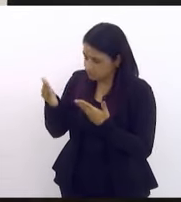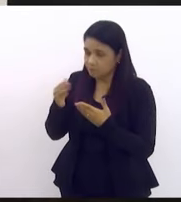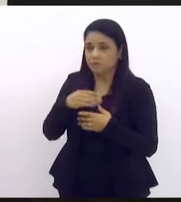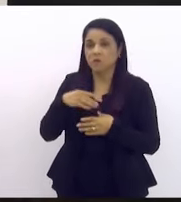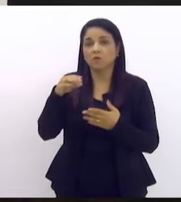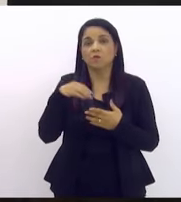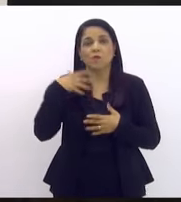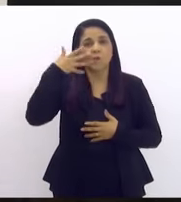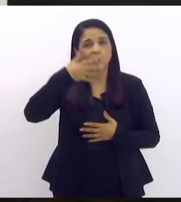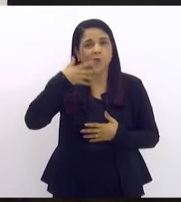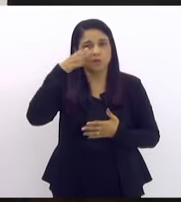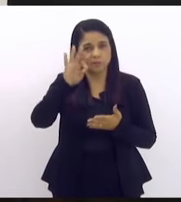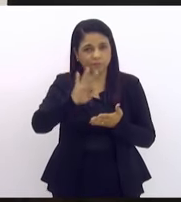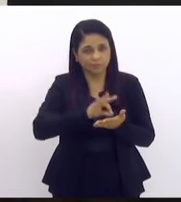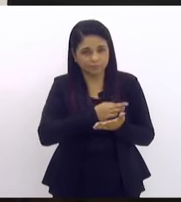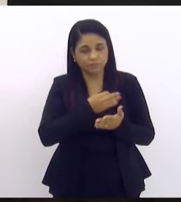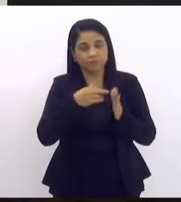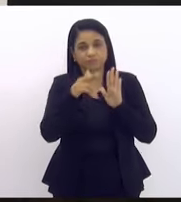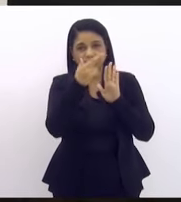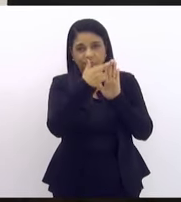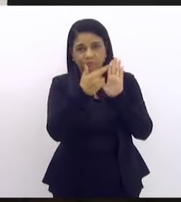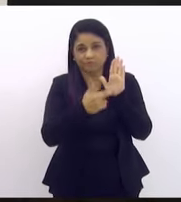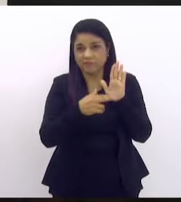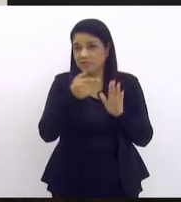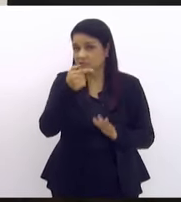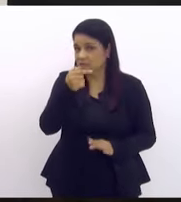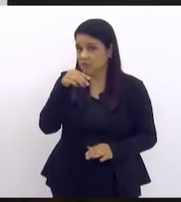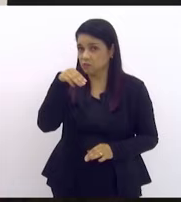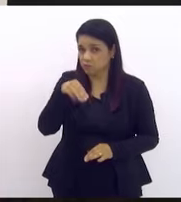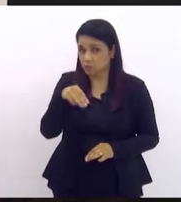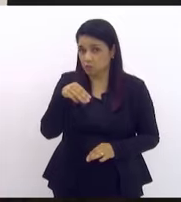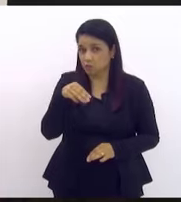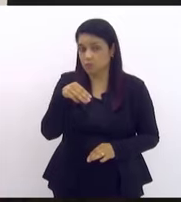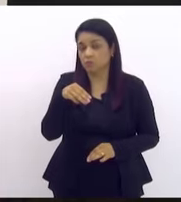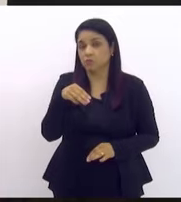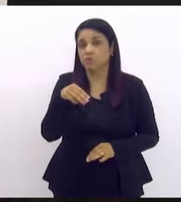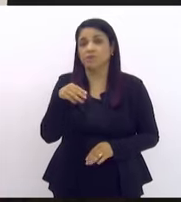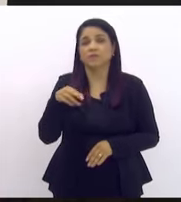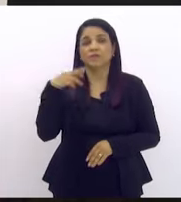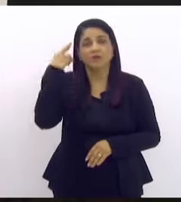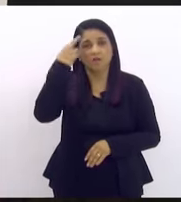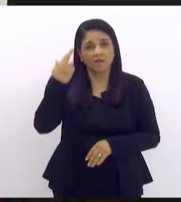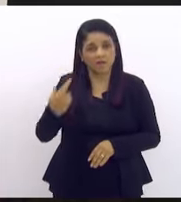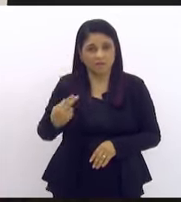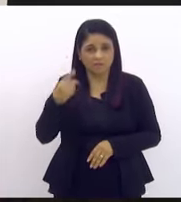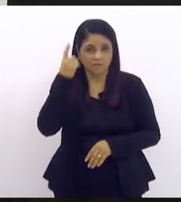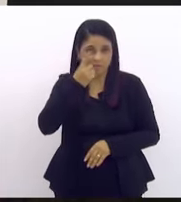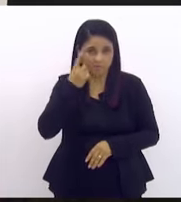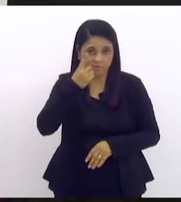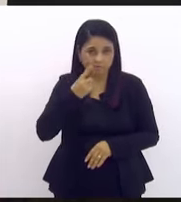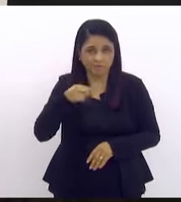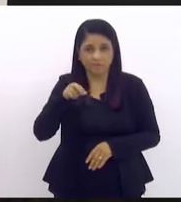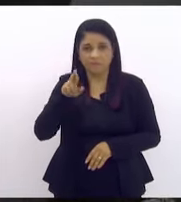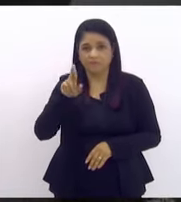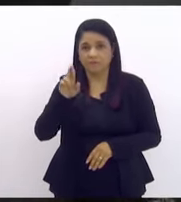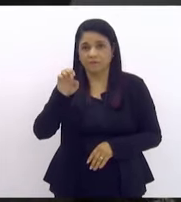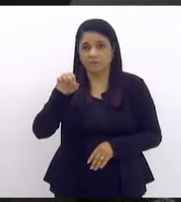Próximo orador inscrita no tempo regimental de 7 minutos e meio, deputada Renata Souza.